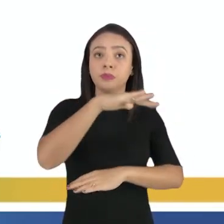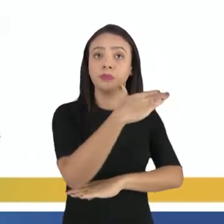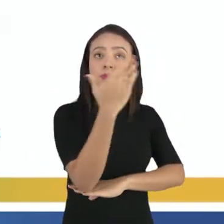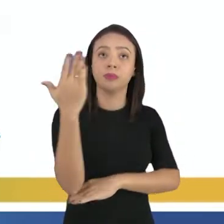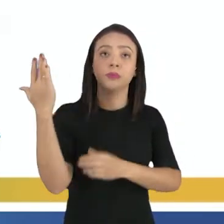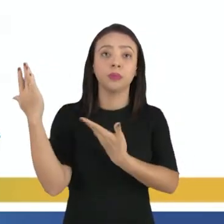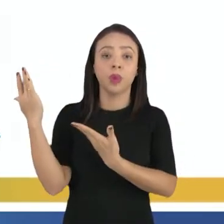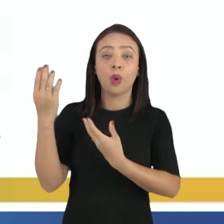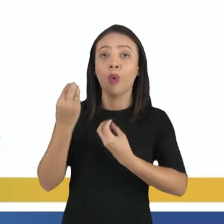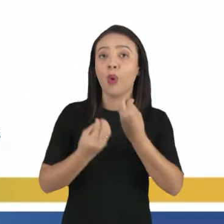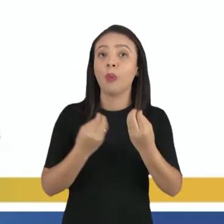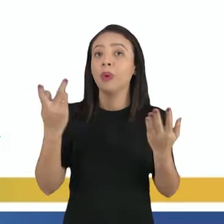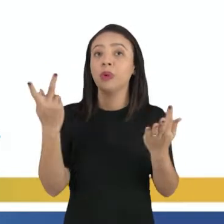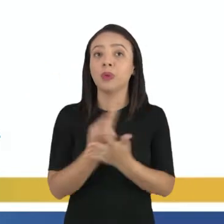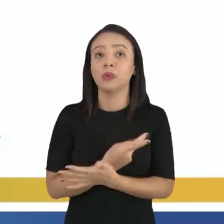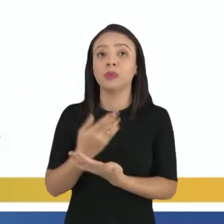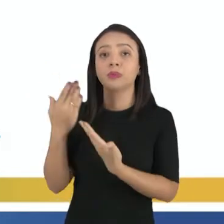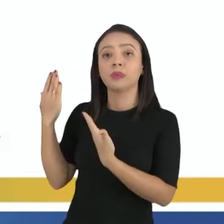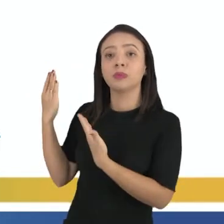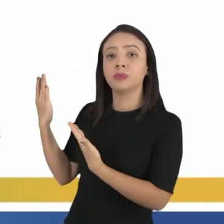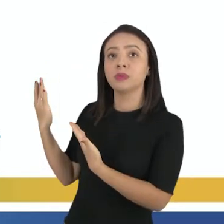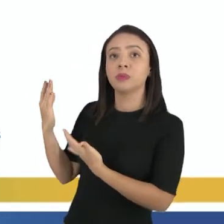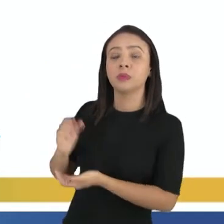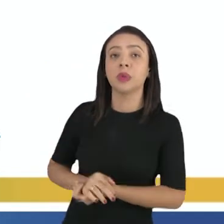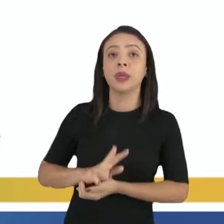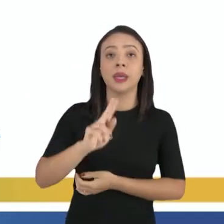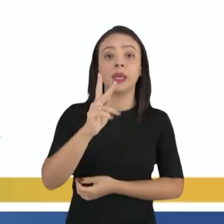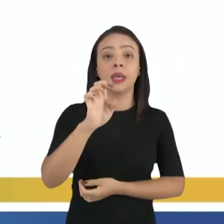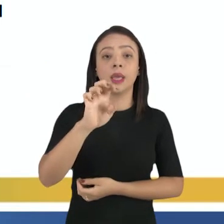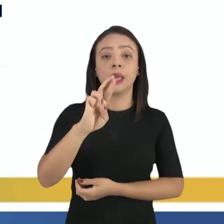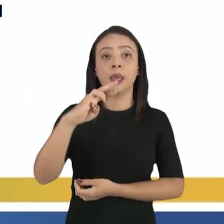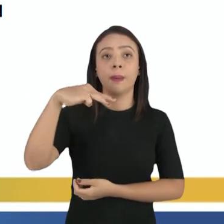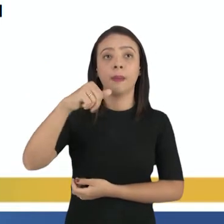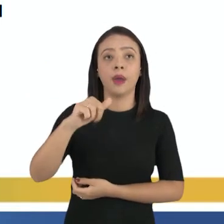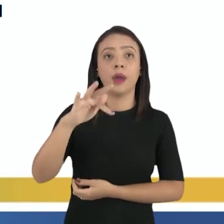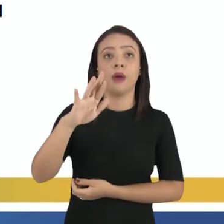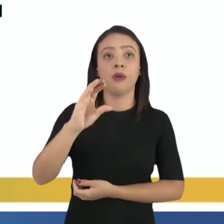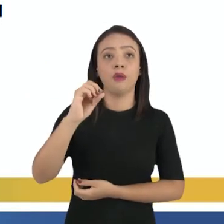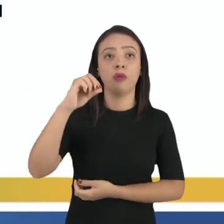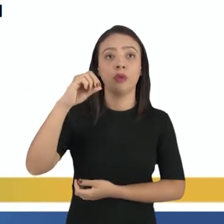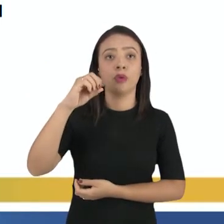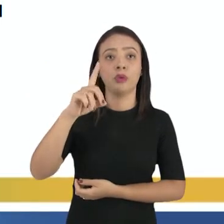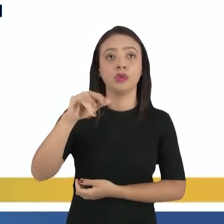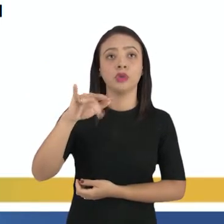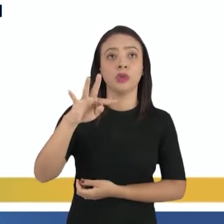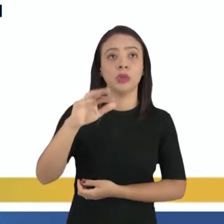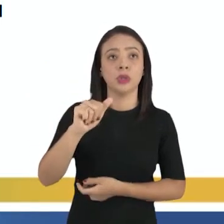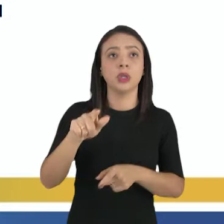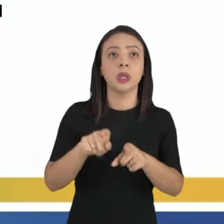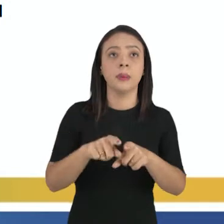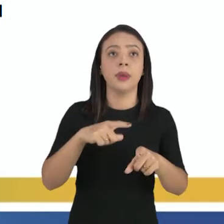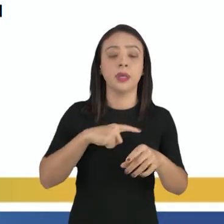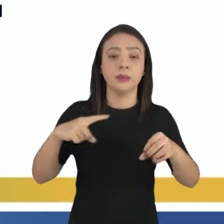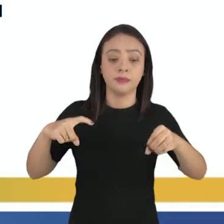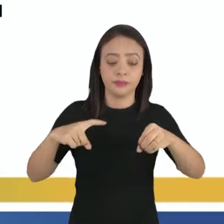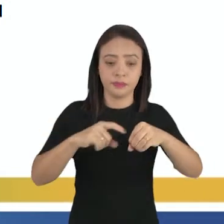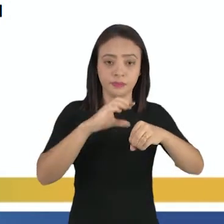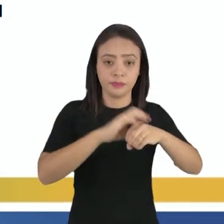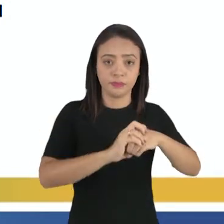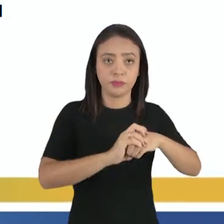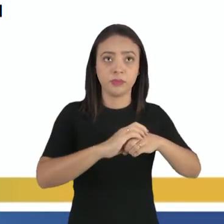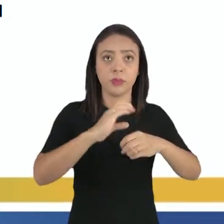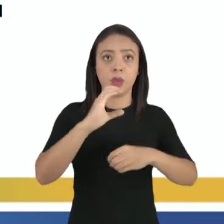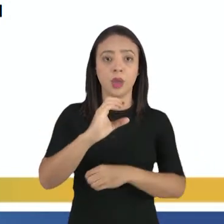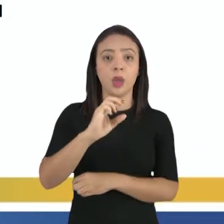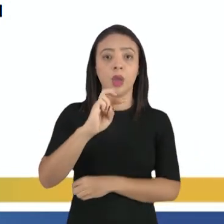como seria, né, um organismo hermafrodita. Também nós temos a fecundação cruzada, que